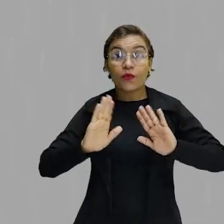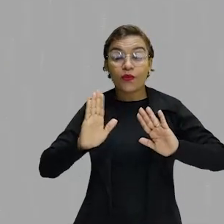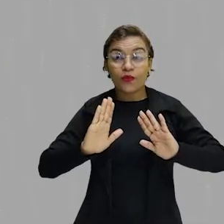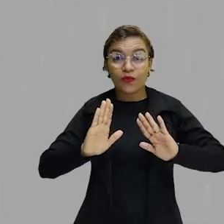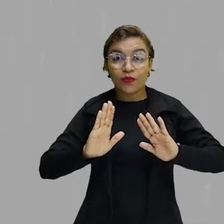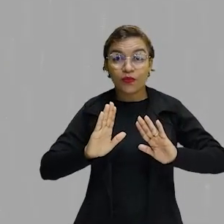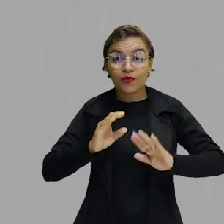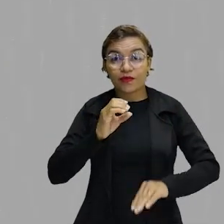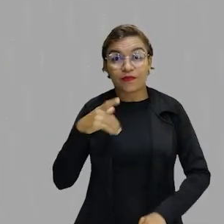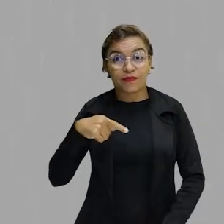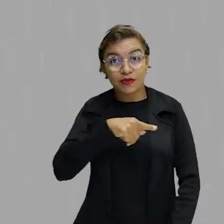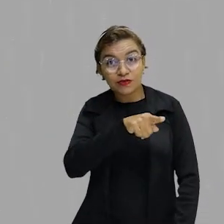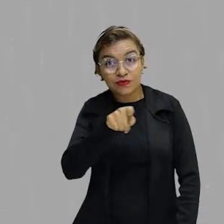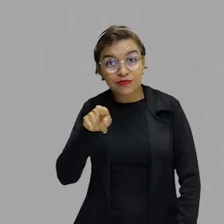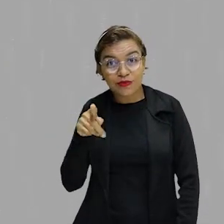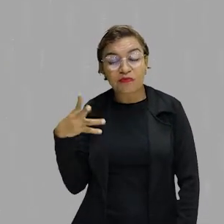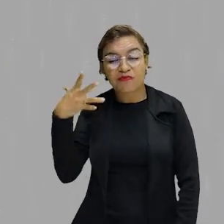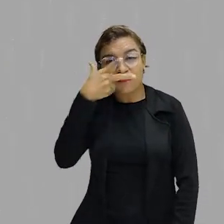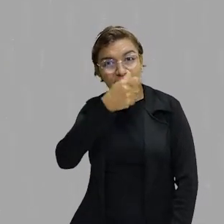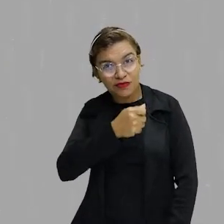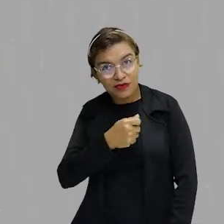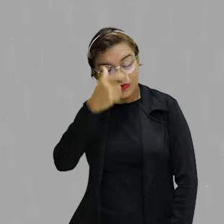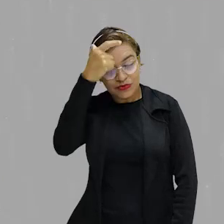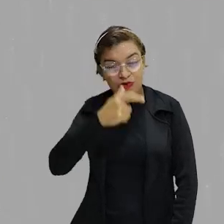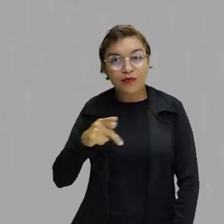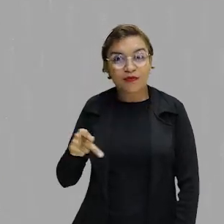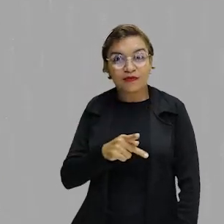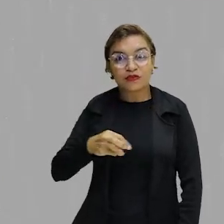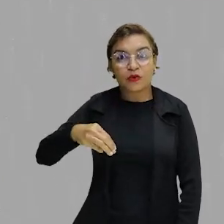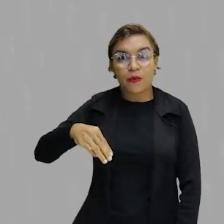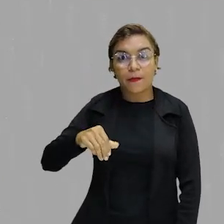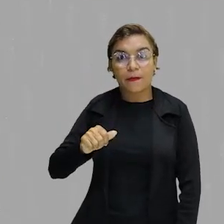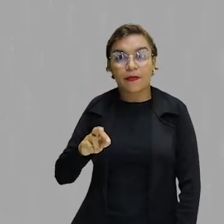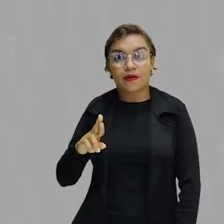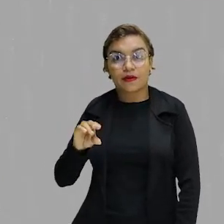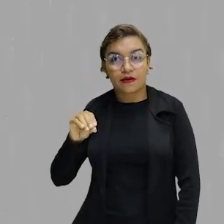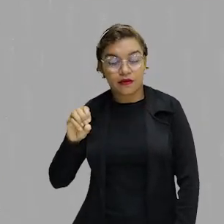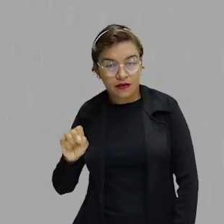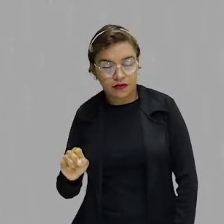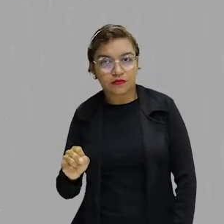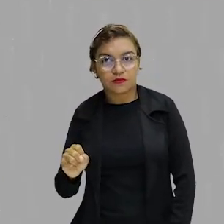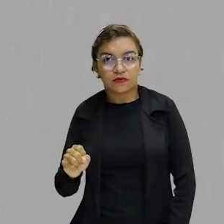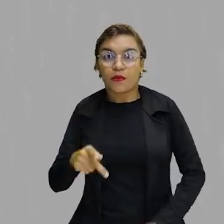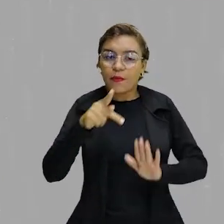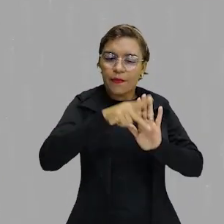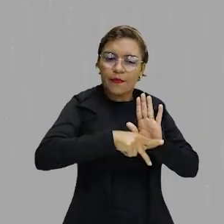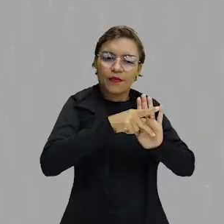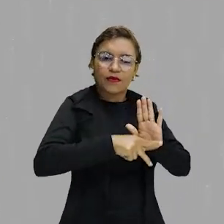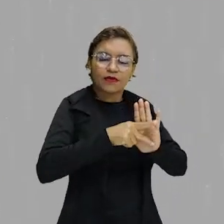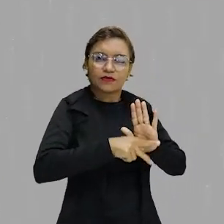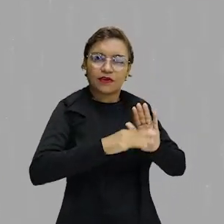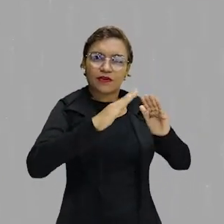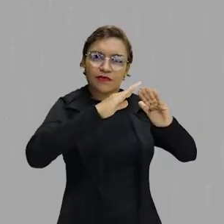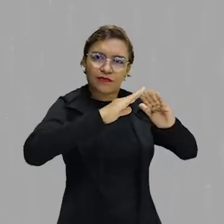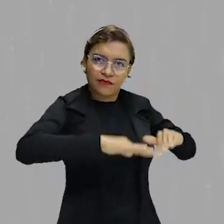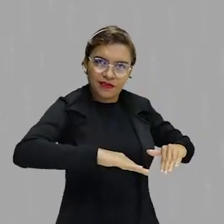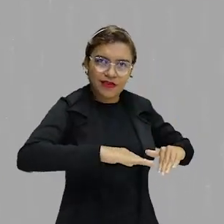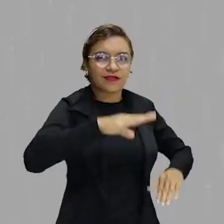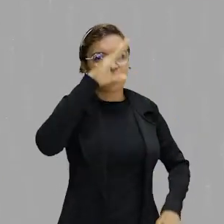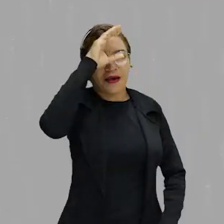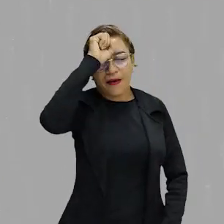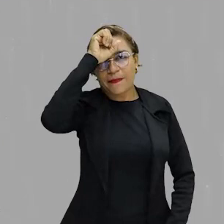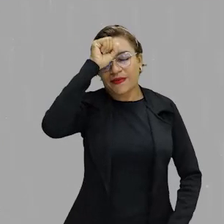Galerinha bonita, professor Marcos Cunha com vocês, mais uma vez, nesse belo projeto Fique em Casa Aprendendo, da